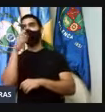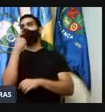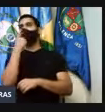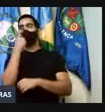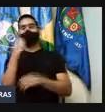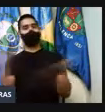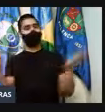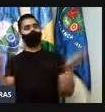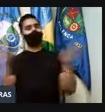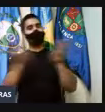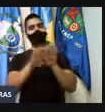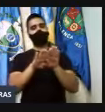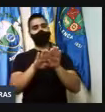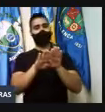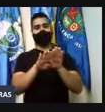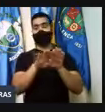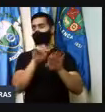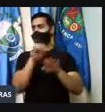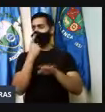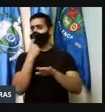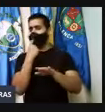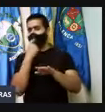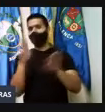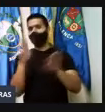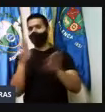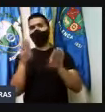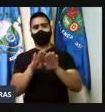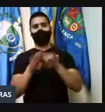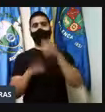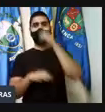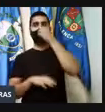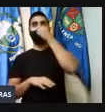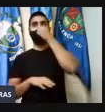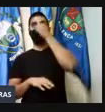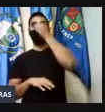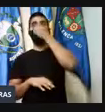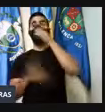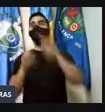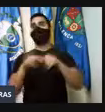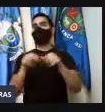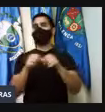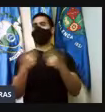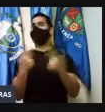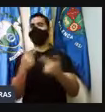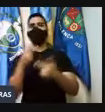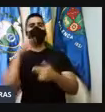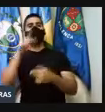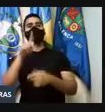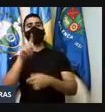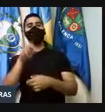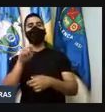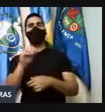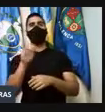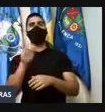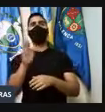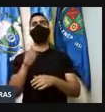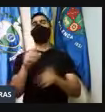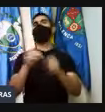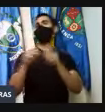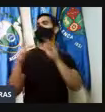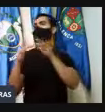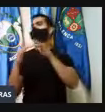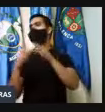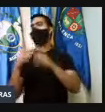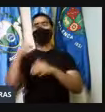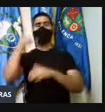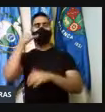tudo. Então, assim que funciona e assim que está sendo feito, conforme o vereador Pedro falou, o prefeito já entrou em contato com a guarda,